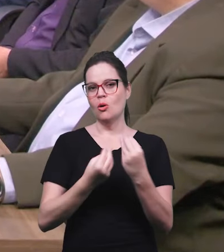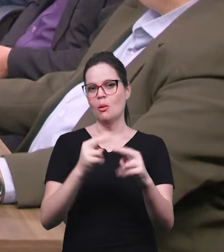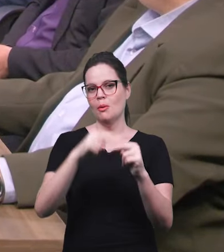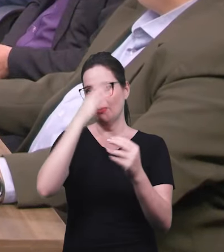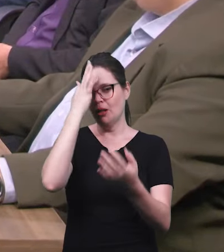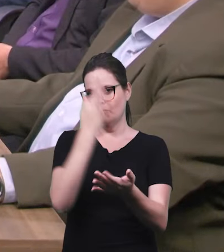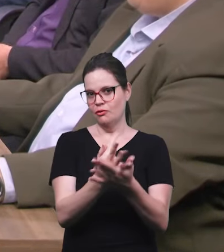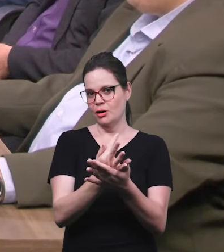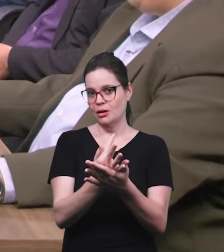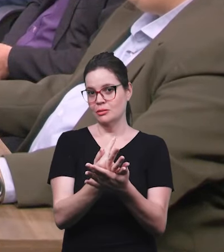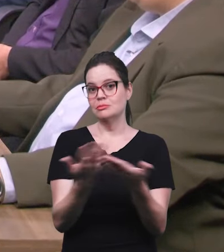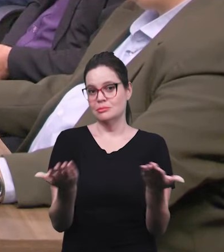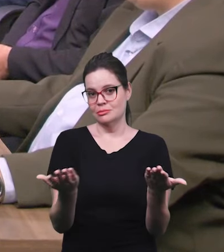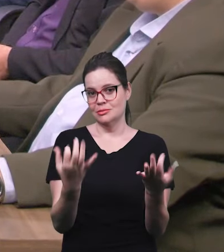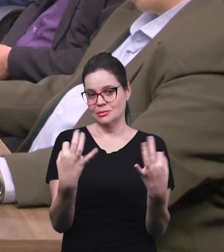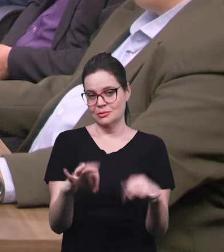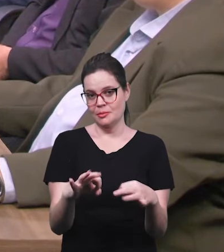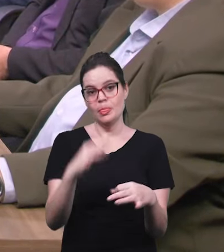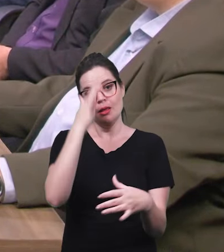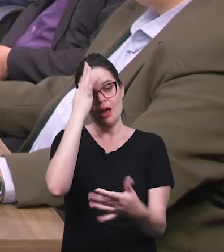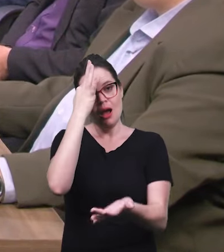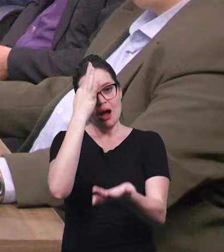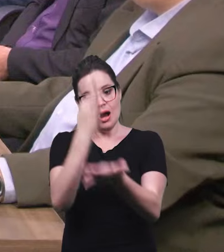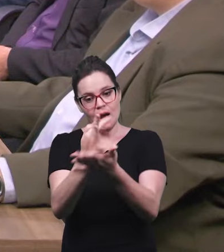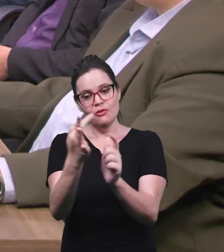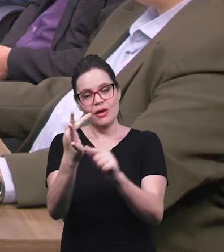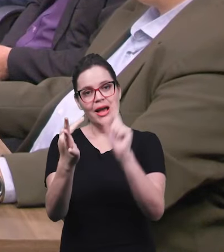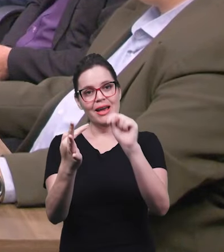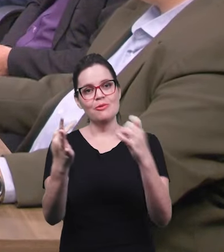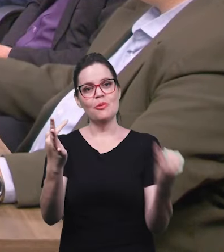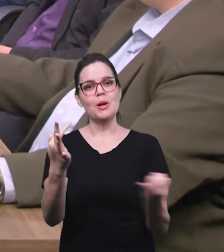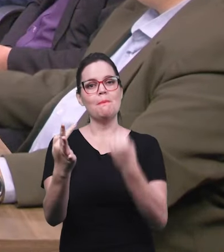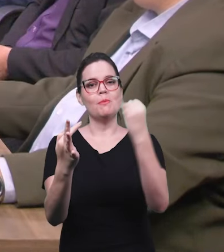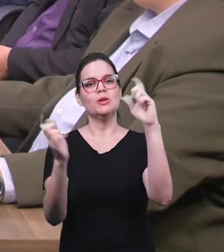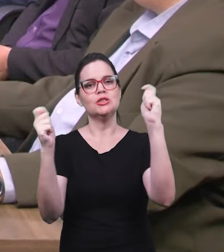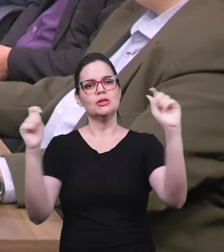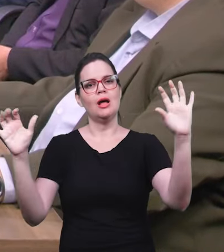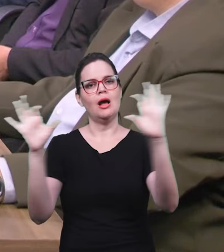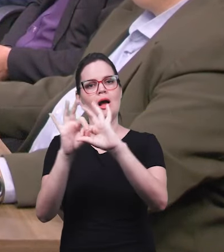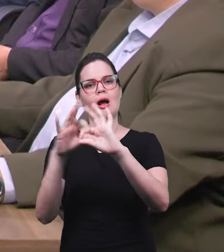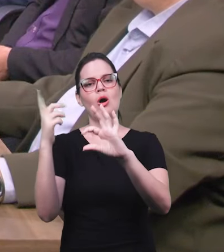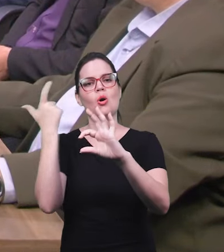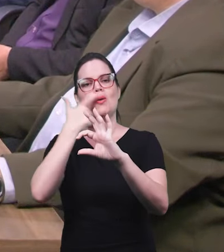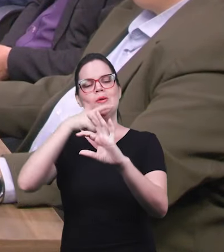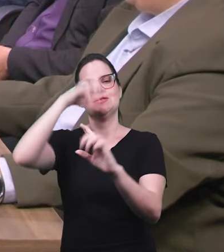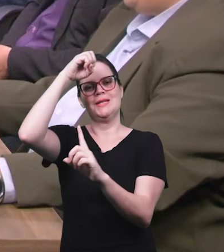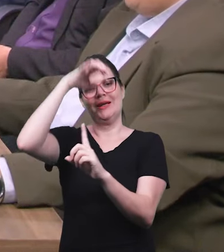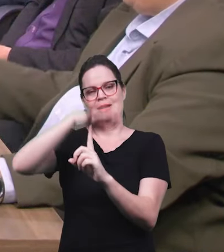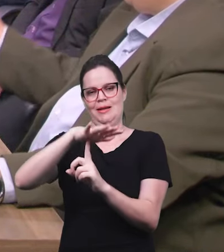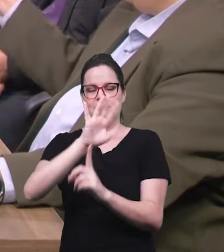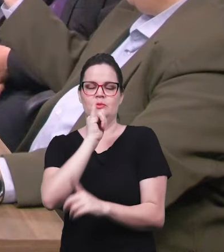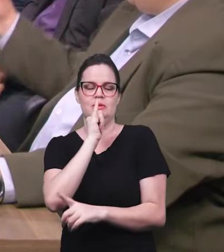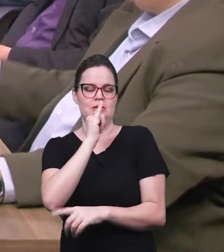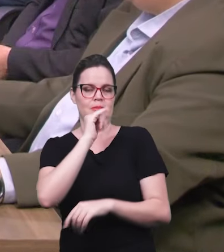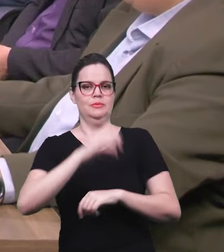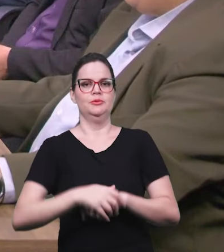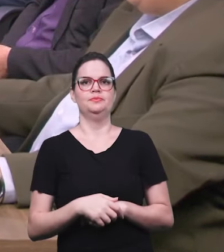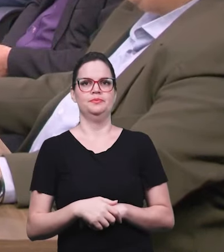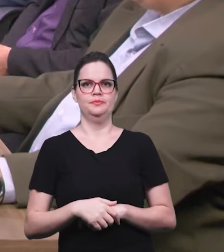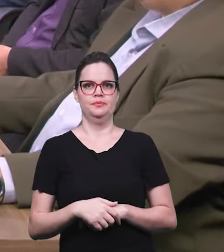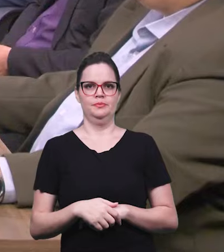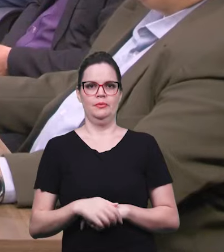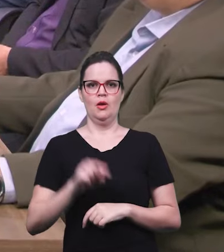a fé é o elemento que é o meio condutor para que a graça seja derramada. Então, por exemplo, no caso da elétrica,